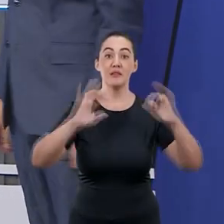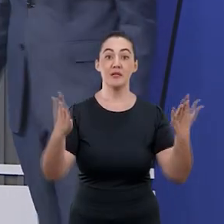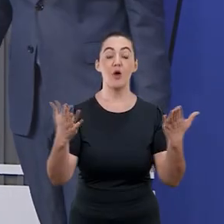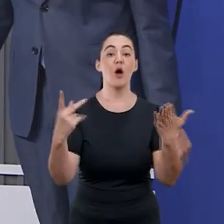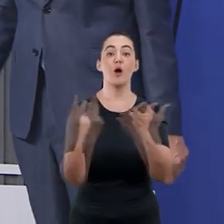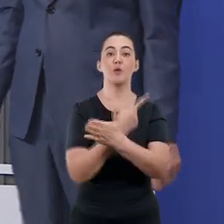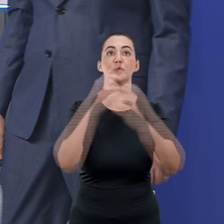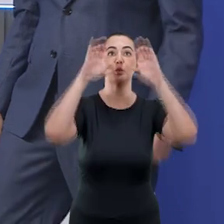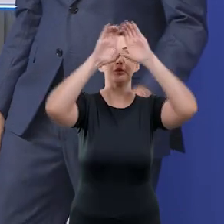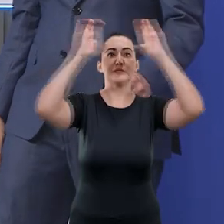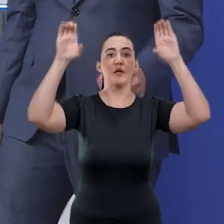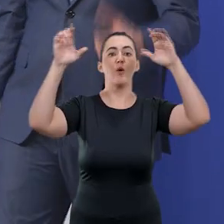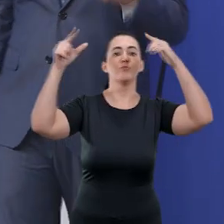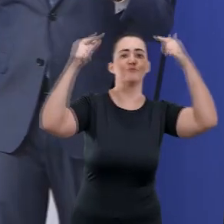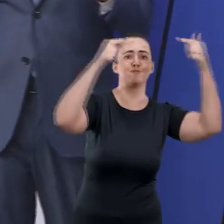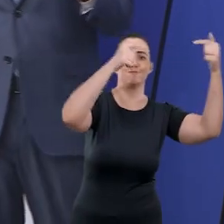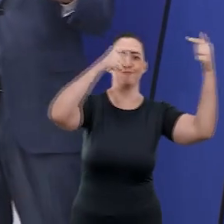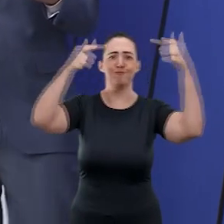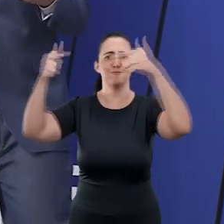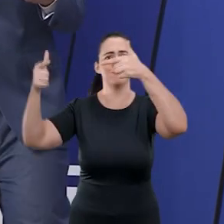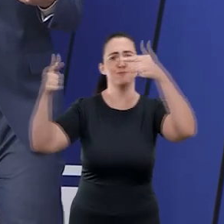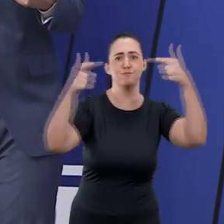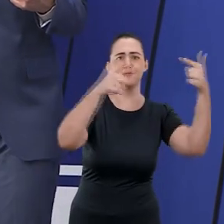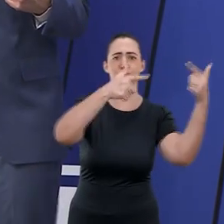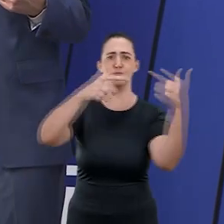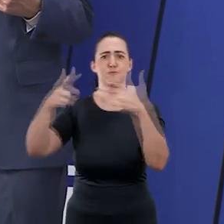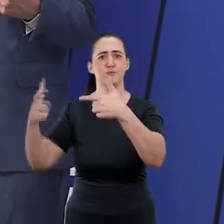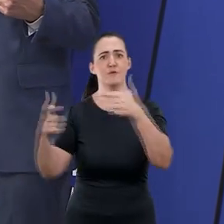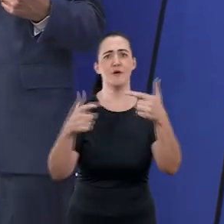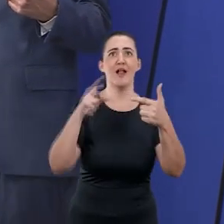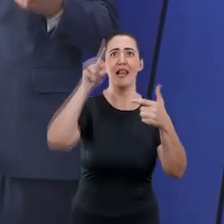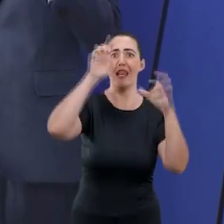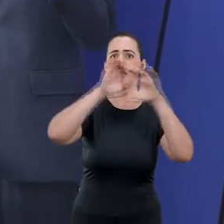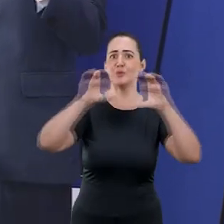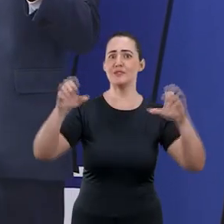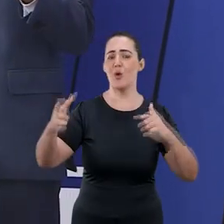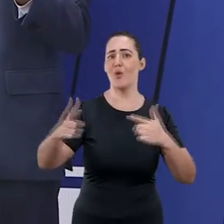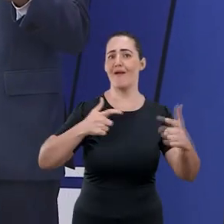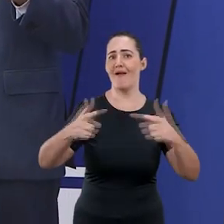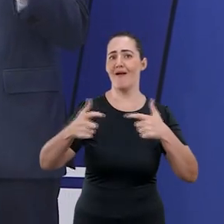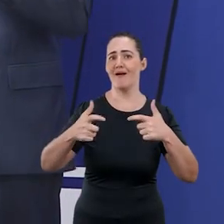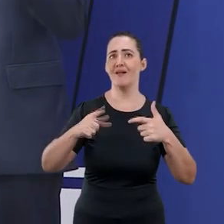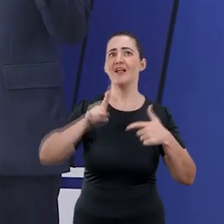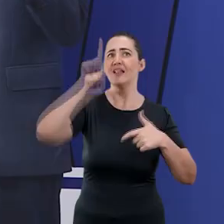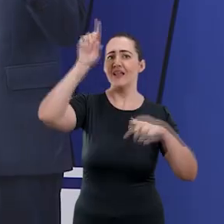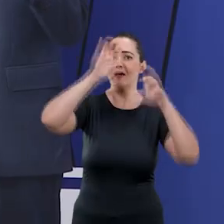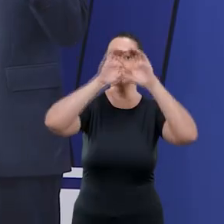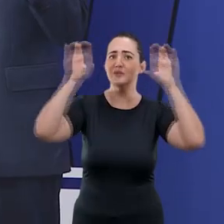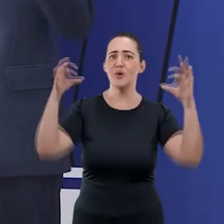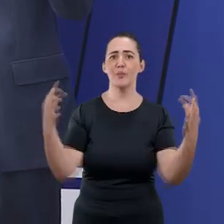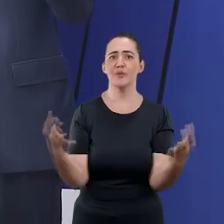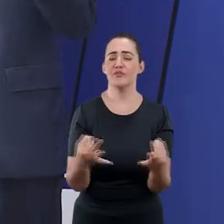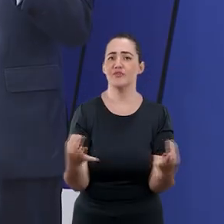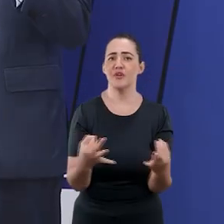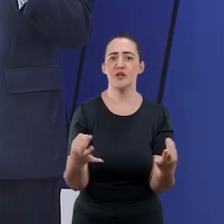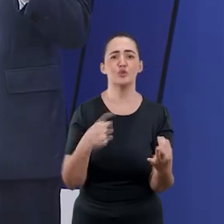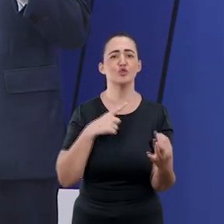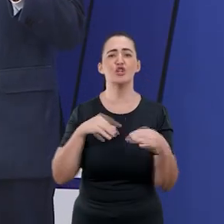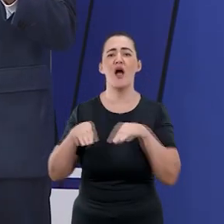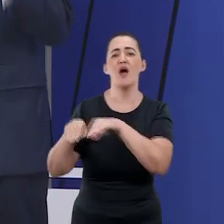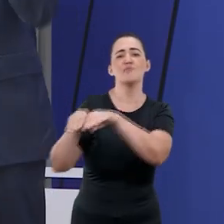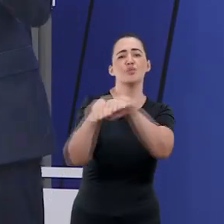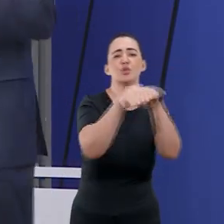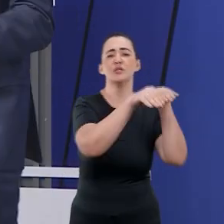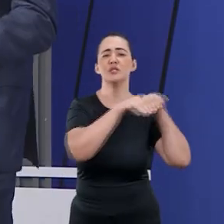céu. O céu que era um lugar perfeito. O céu que era um lugar de total harmonia. Agora tinha uma guerra